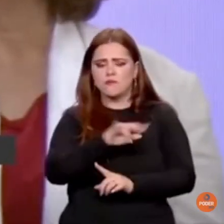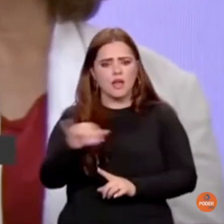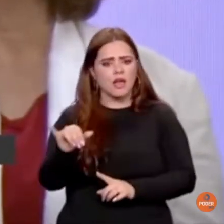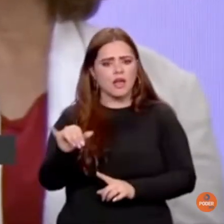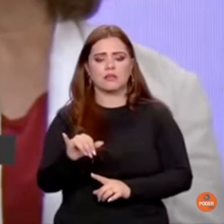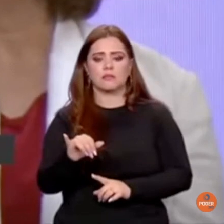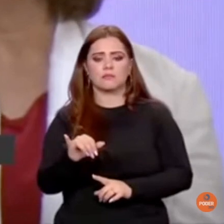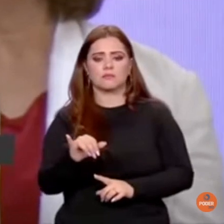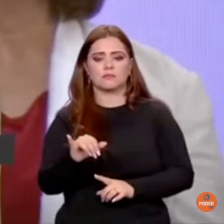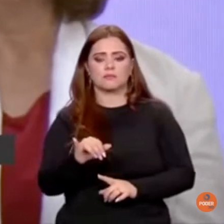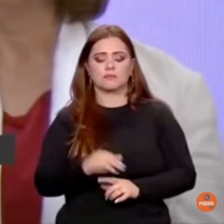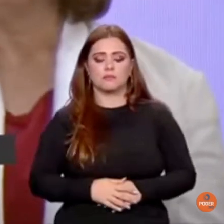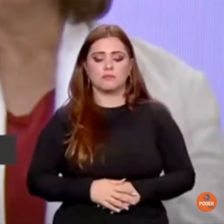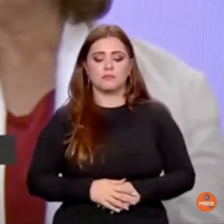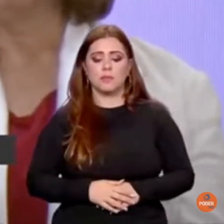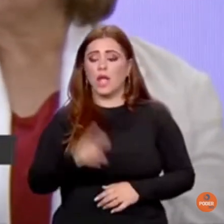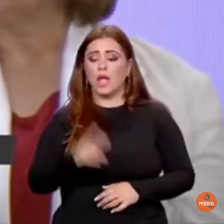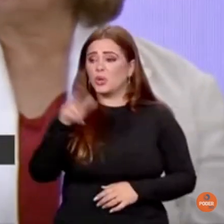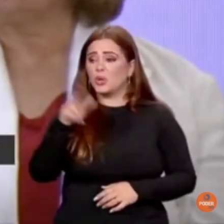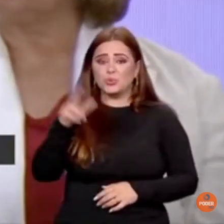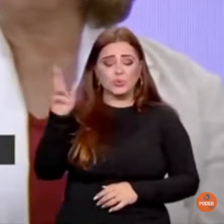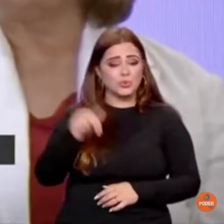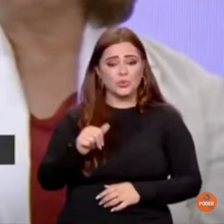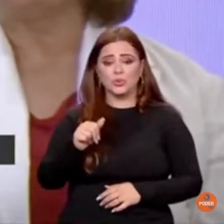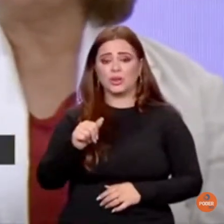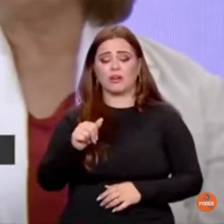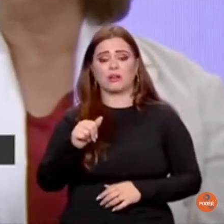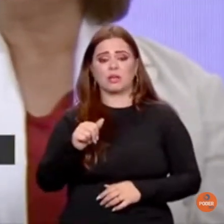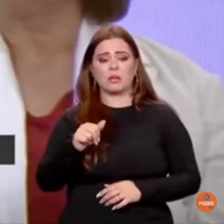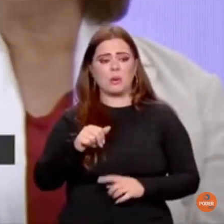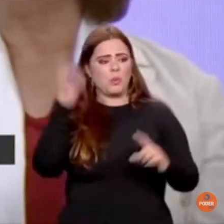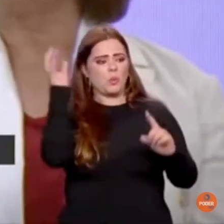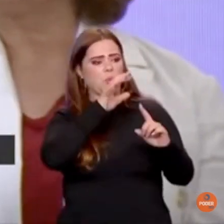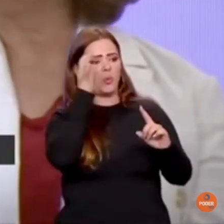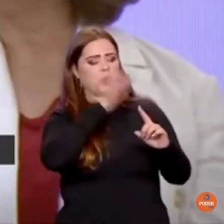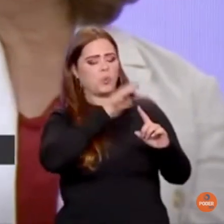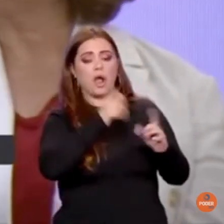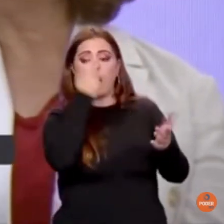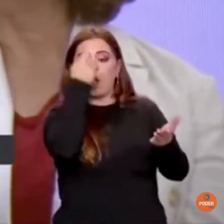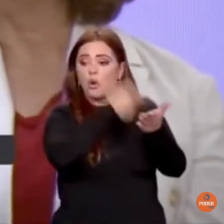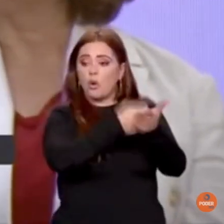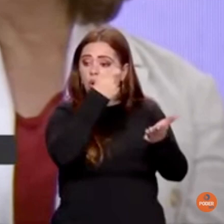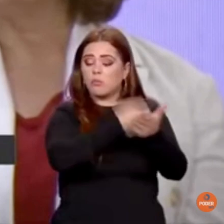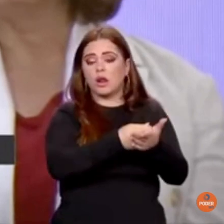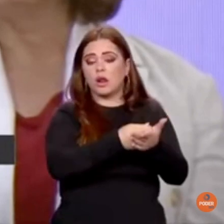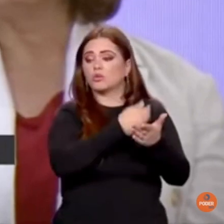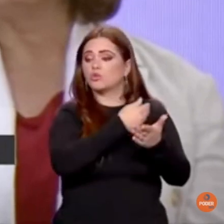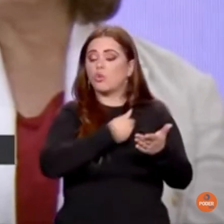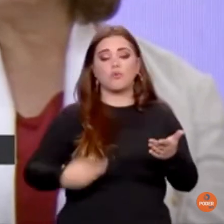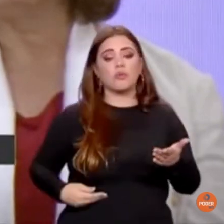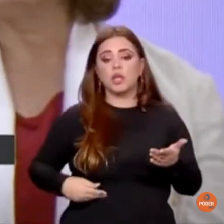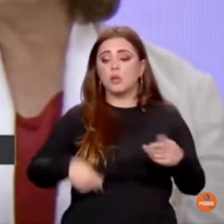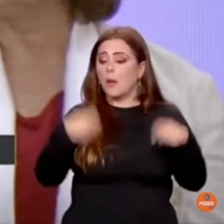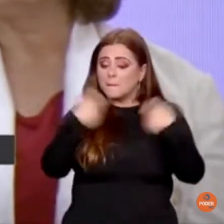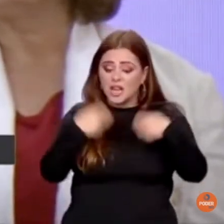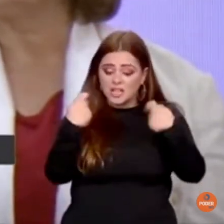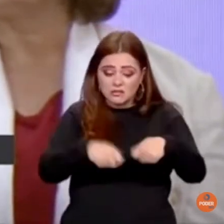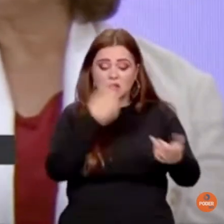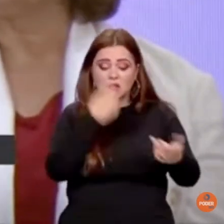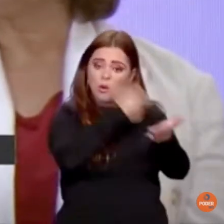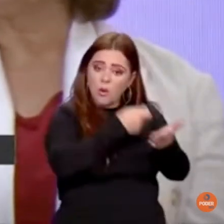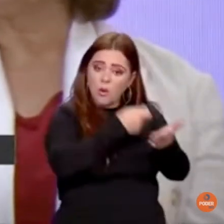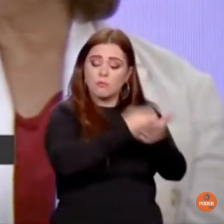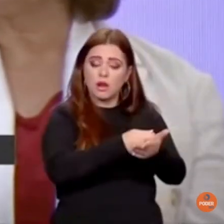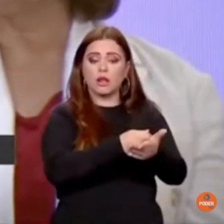não serão, sabe, nenhuma vez azucrinada na vida por cobrar desse governo, por fazer oposição a esse governo,